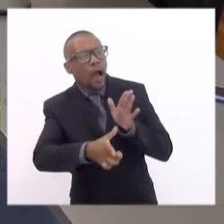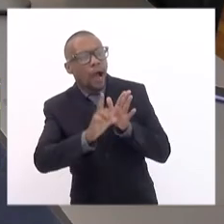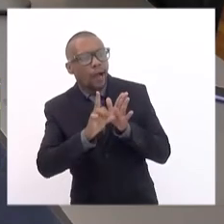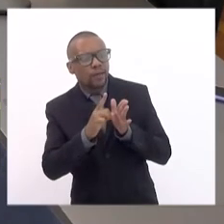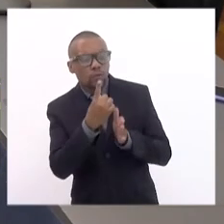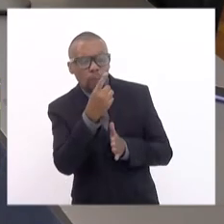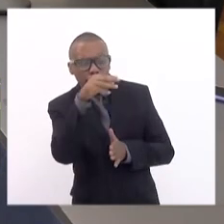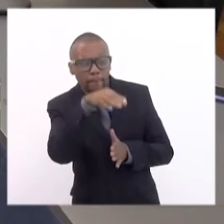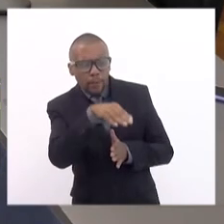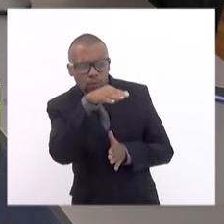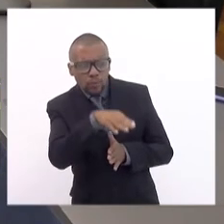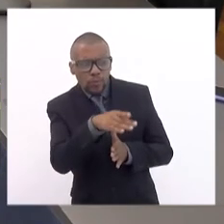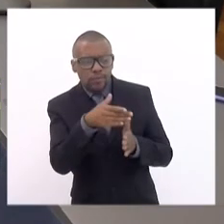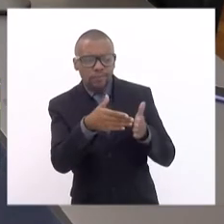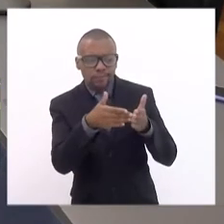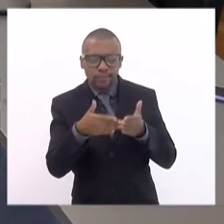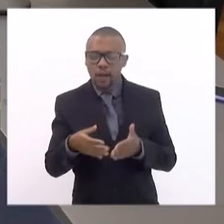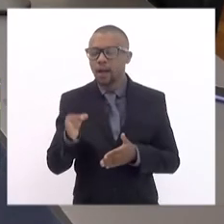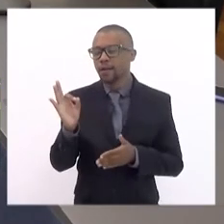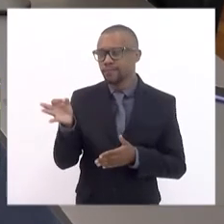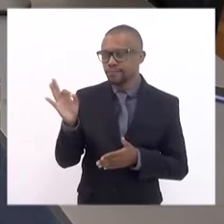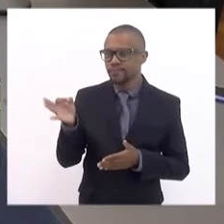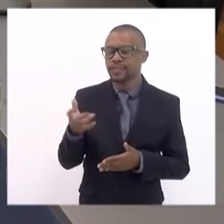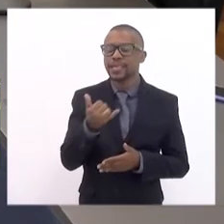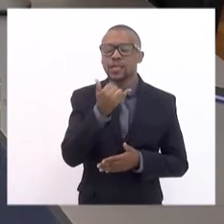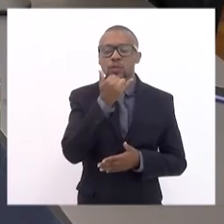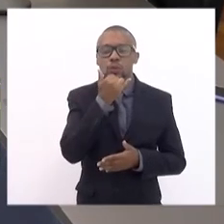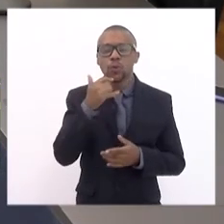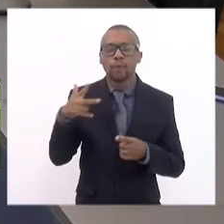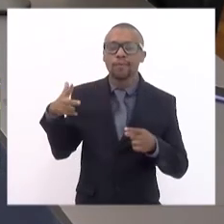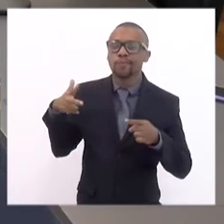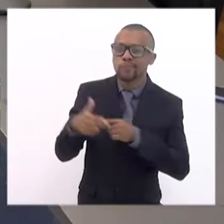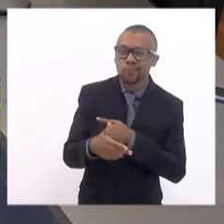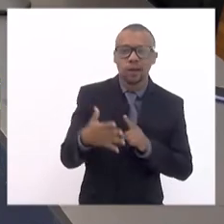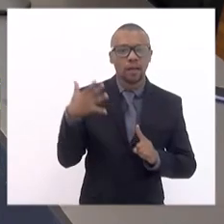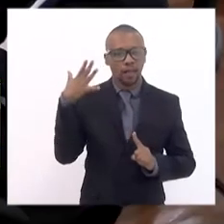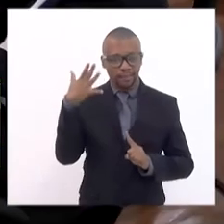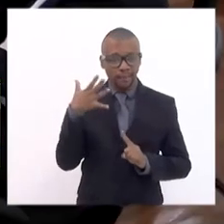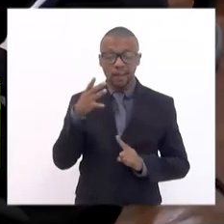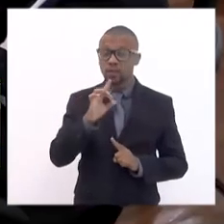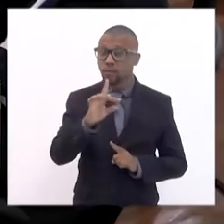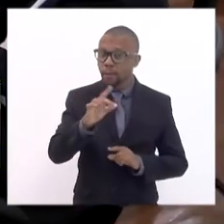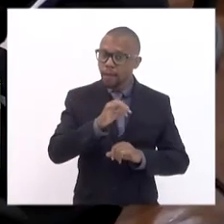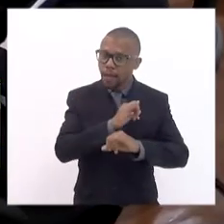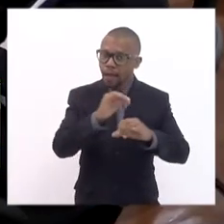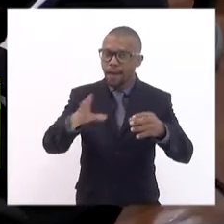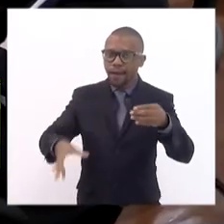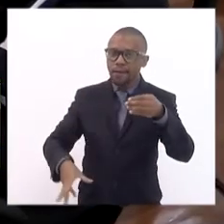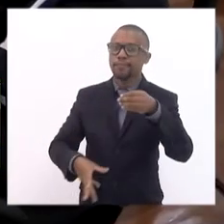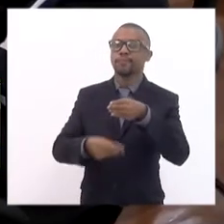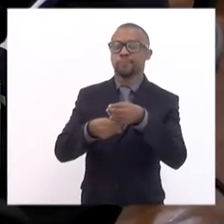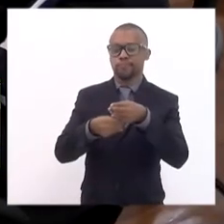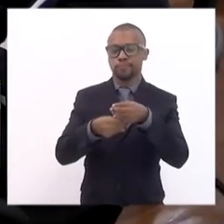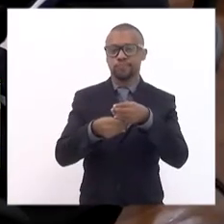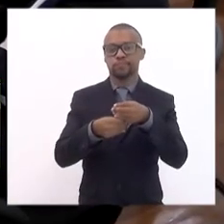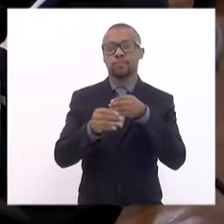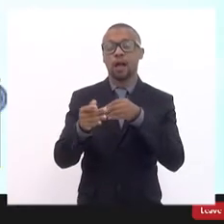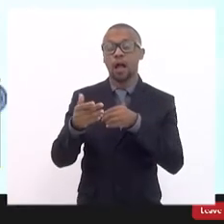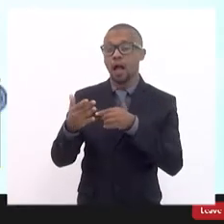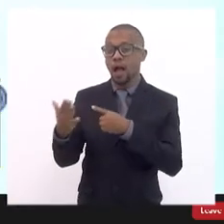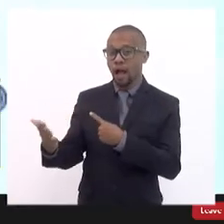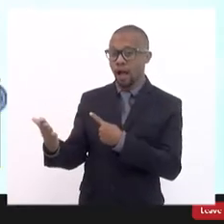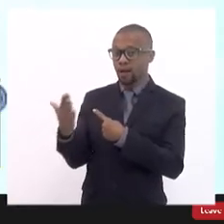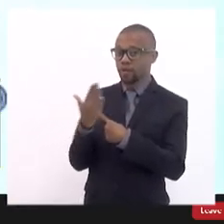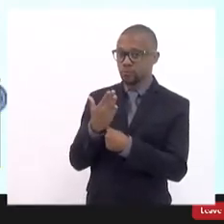minuto? Claro. Desculpa lhe cortar a fala. É só para reforçar, gente, a ajuda